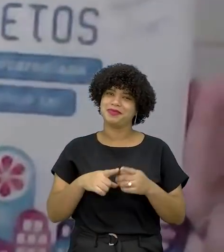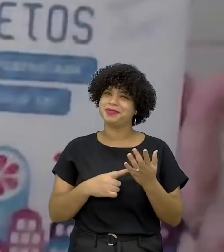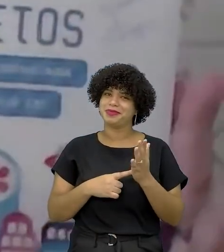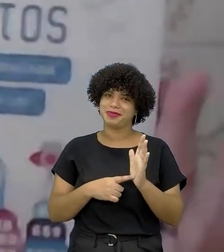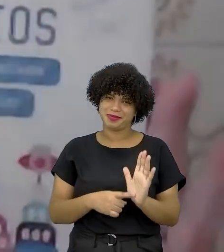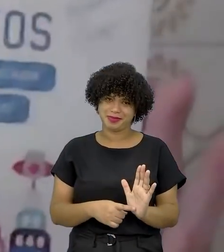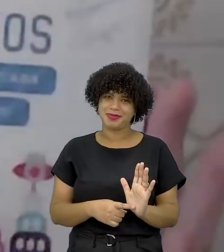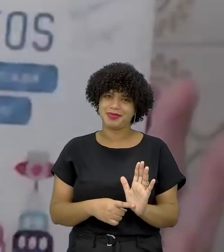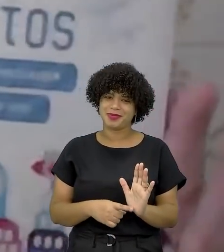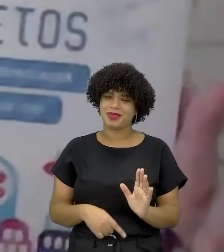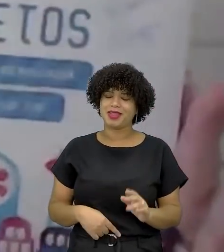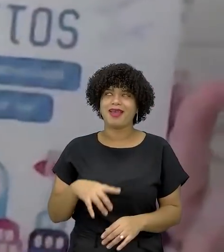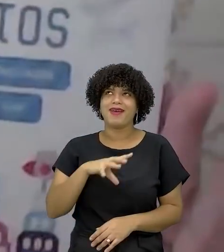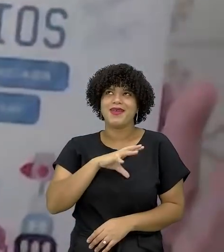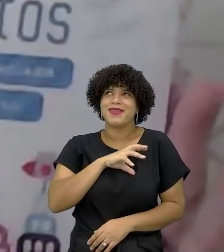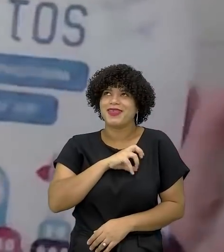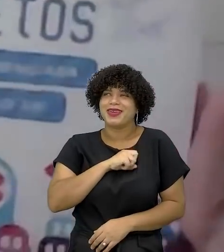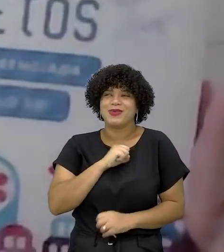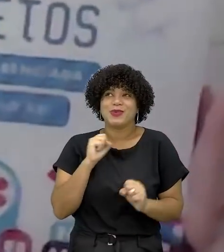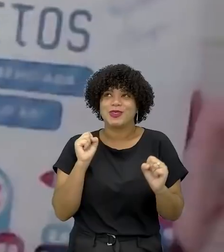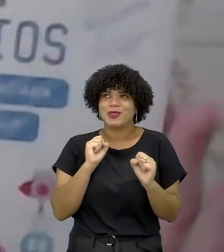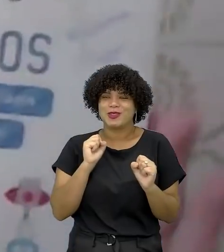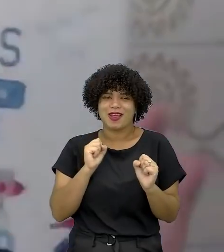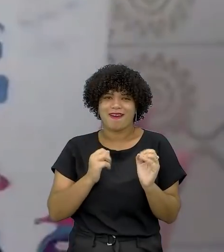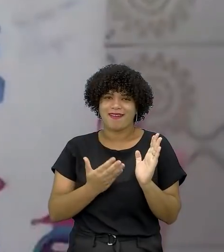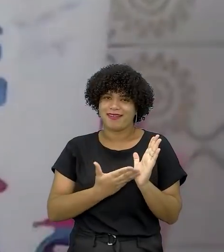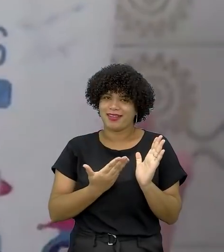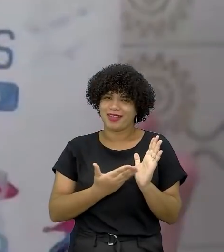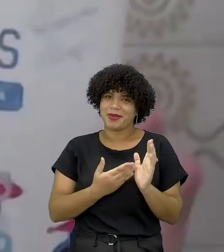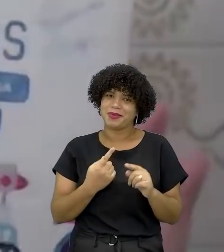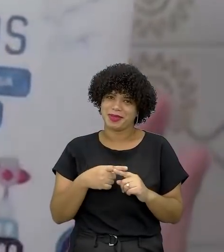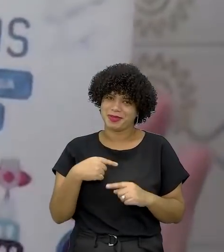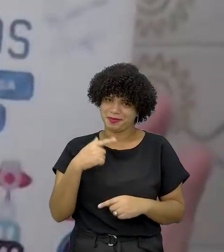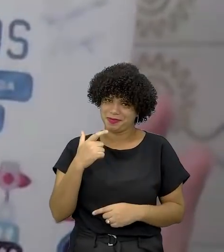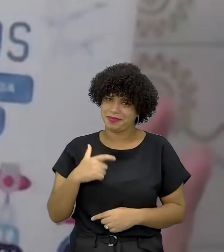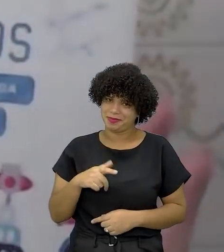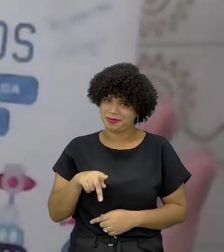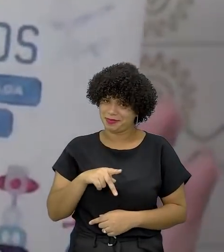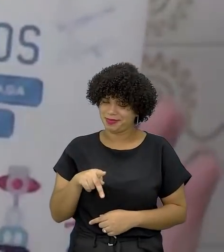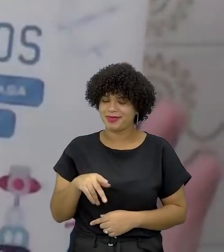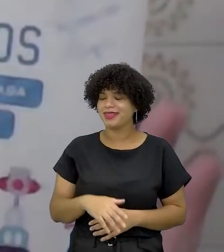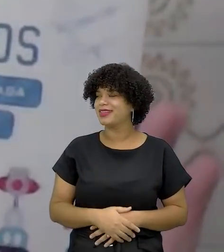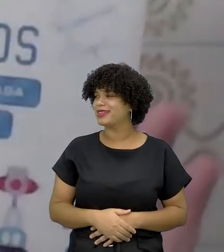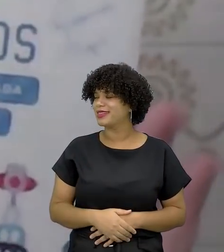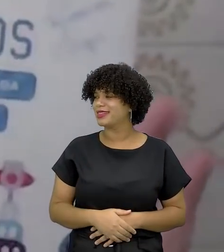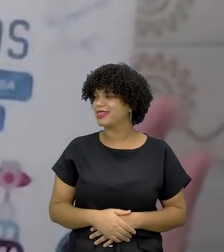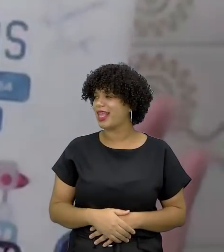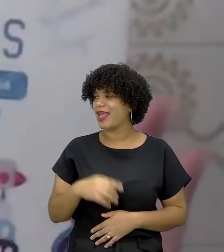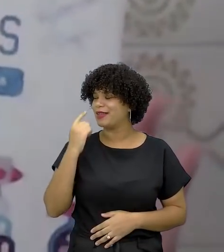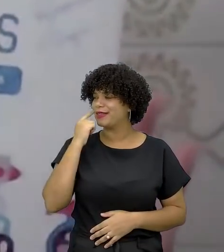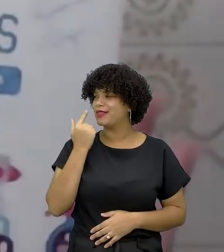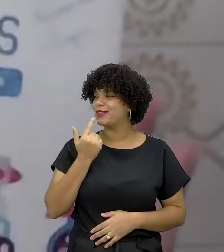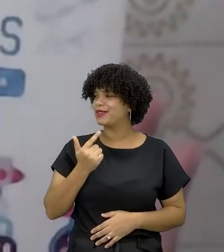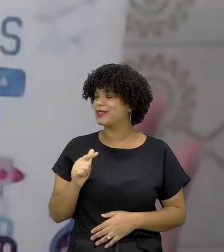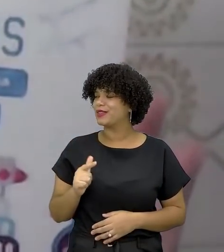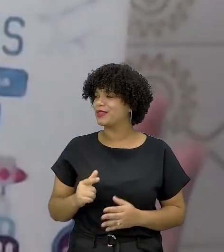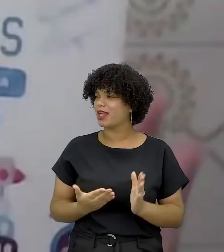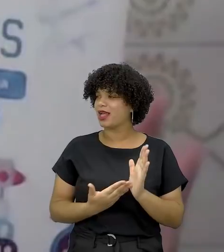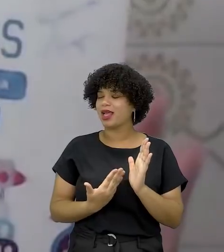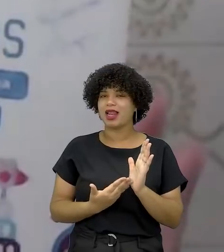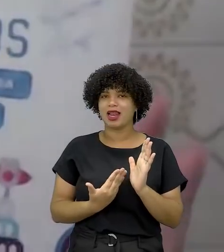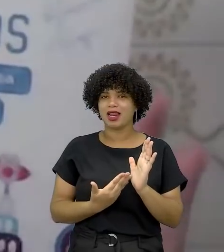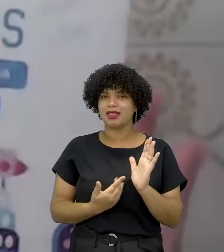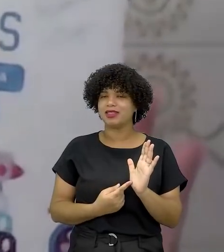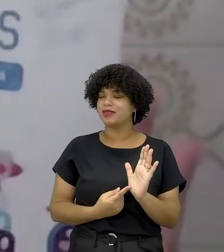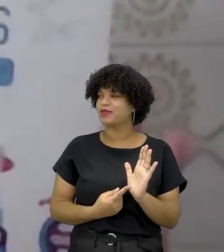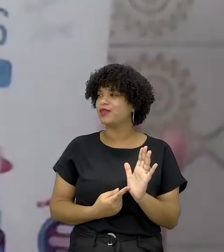adoro um livro, né, como todo professor gosta de um livro, né, a gente traz aqui o Bender, tá, que é aprendizagem